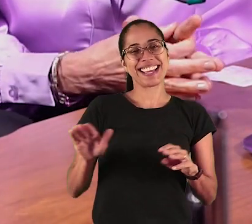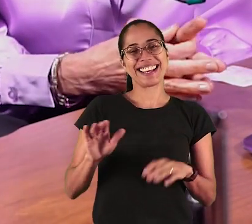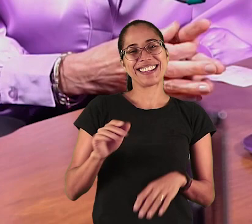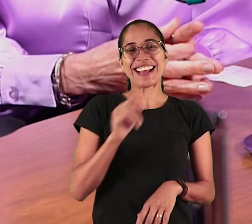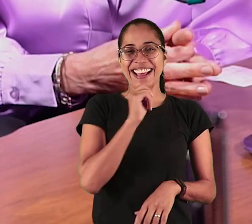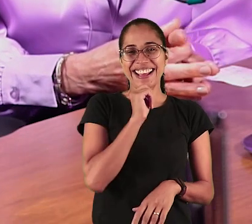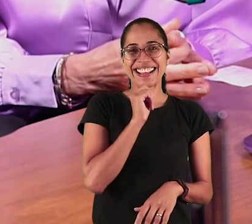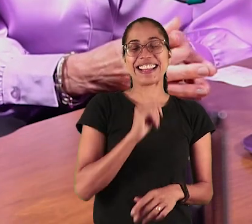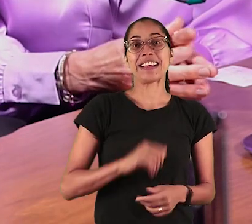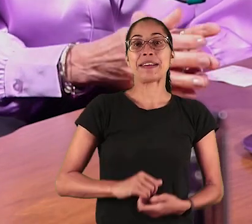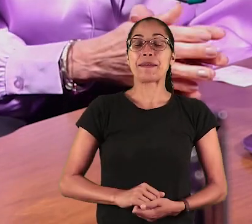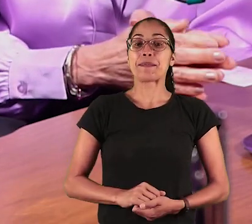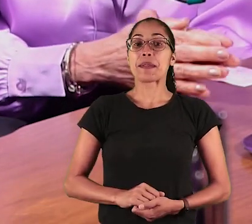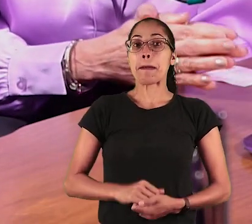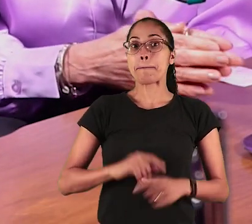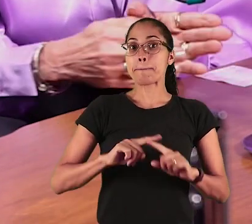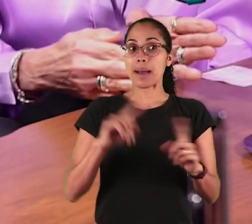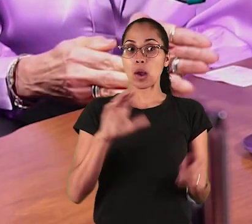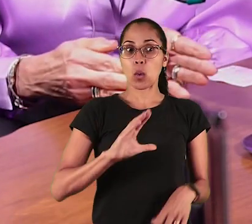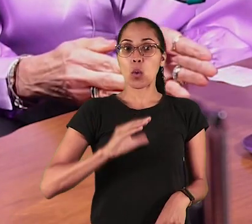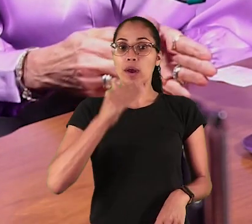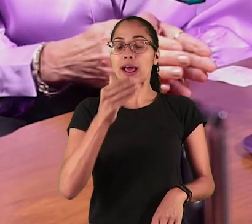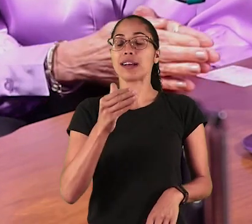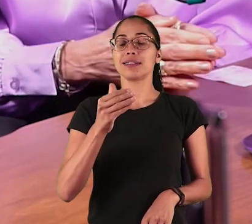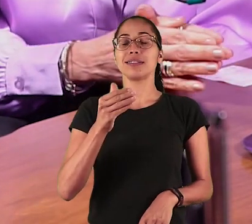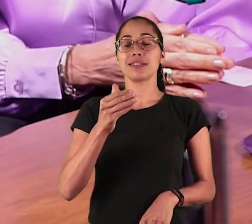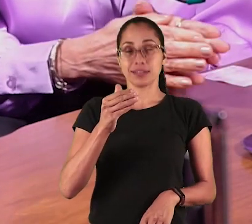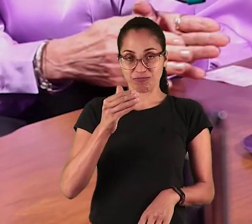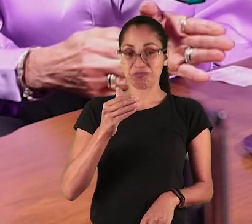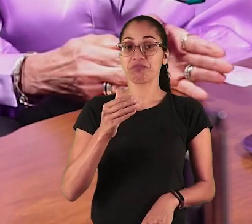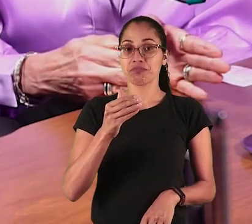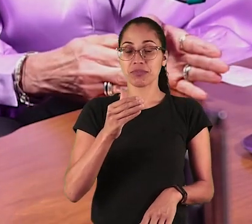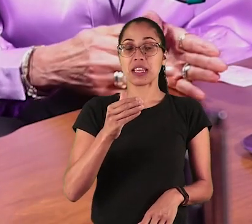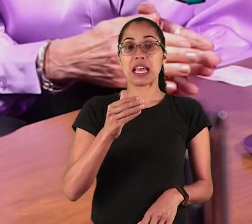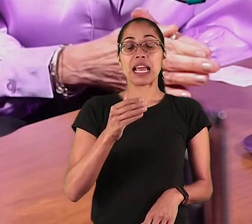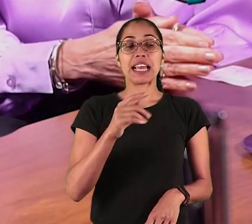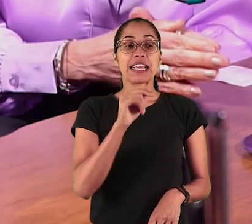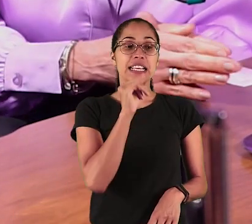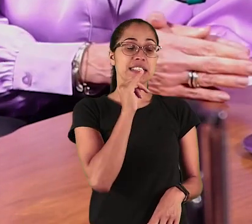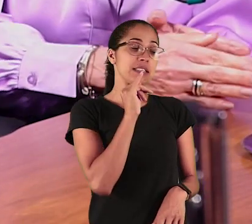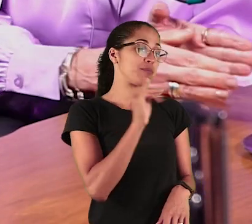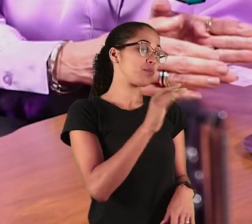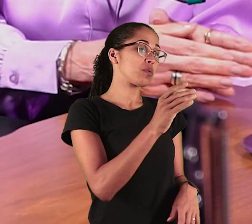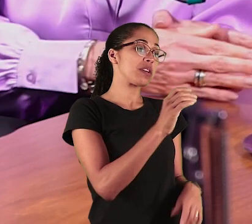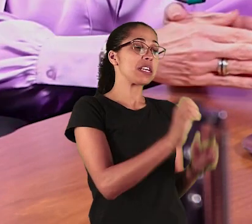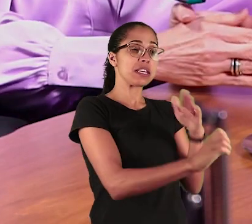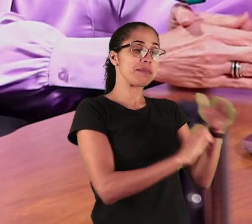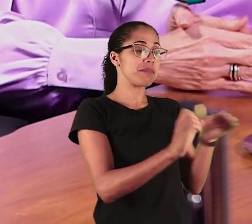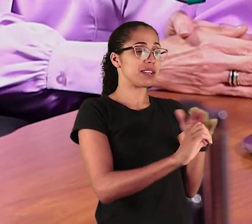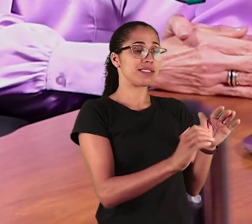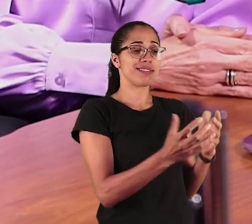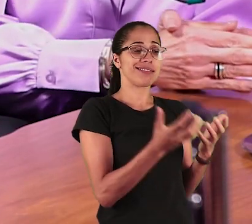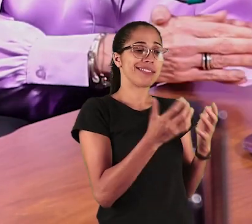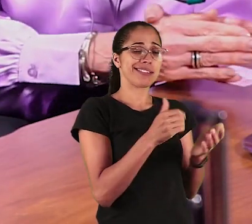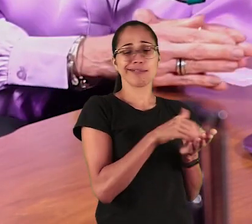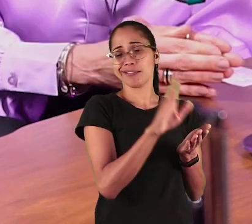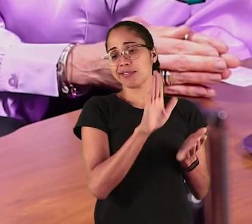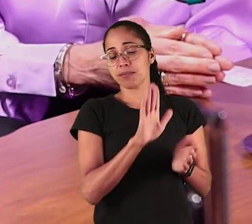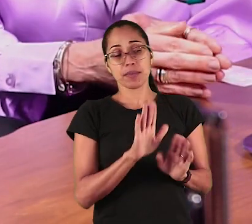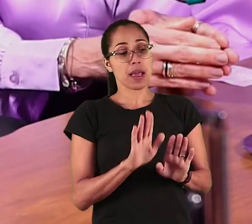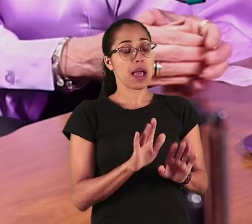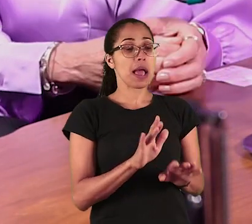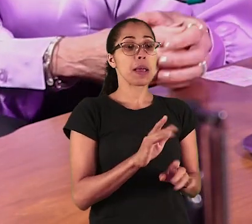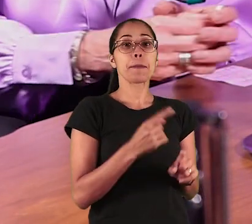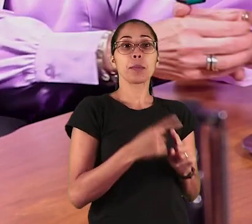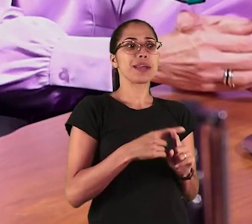eu acho que a coragem maior eu acho que a decisão de sair foi uma coragem né porque você é a dica de tudo aquilo que você conhece tudo